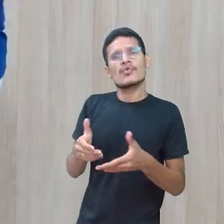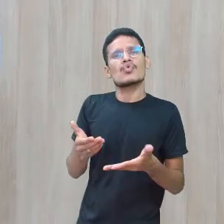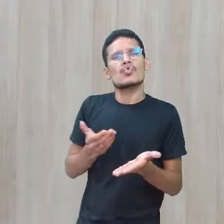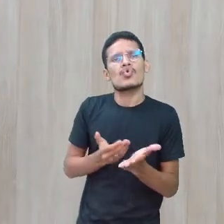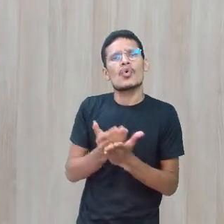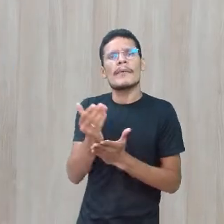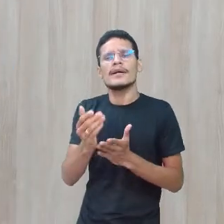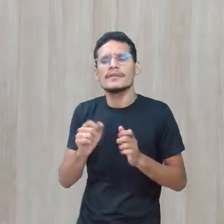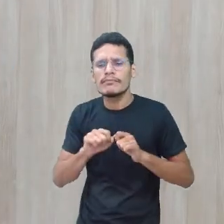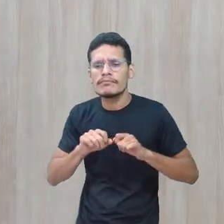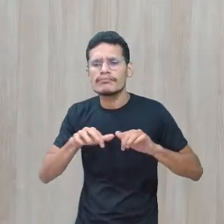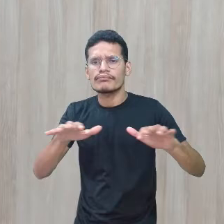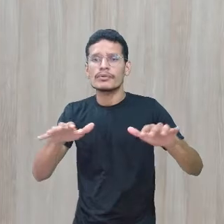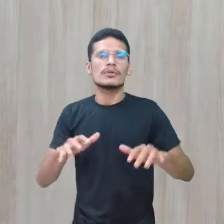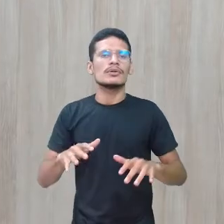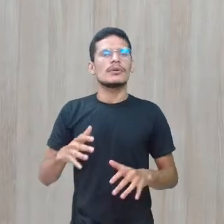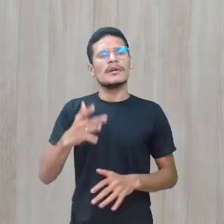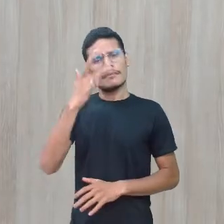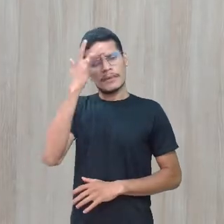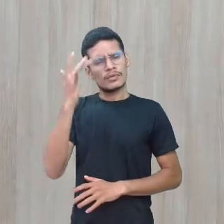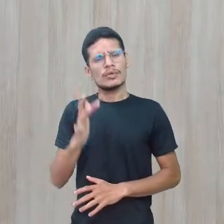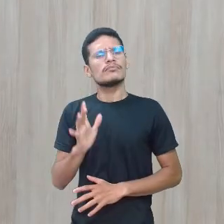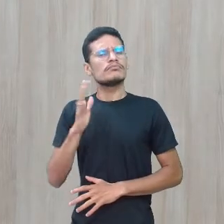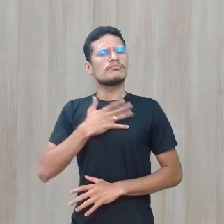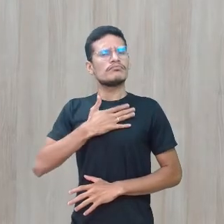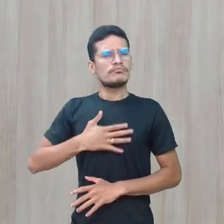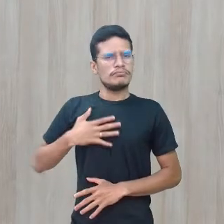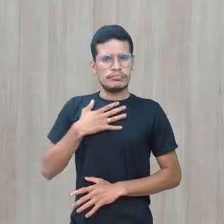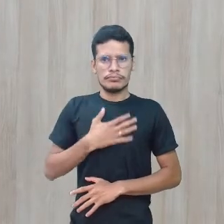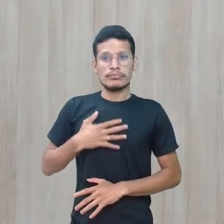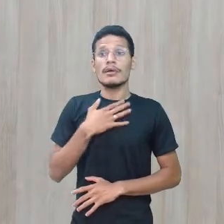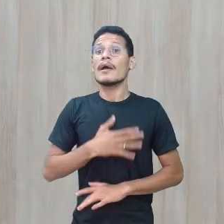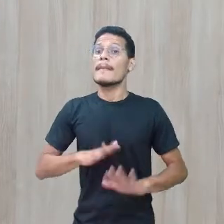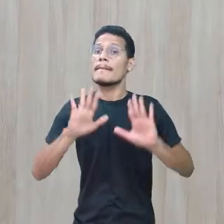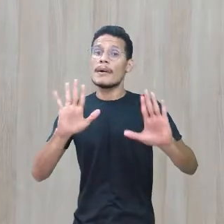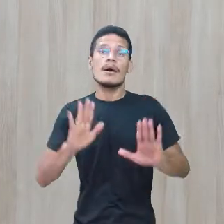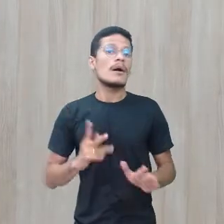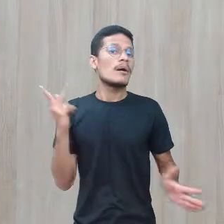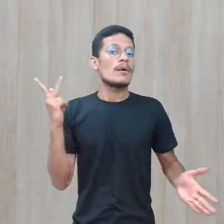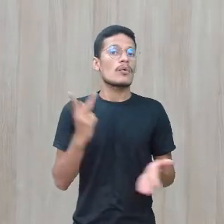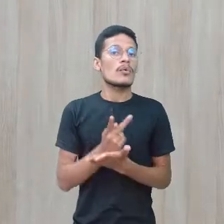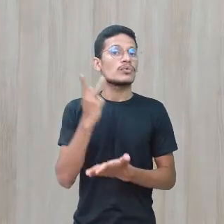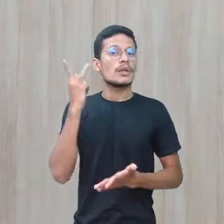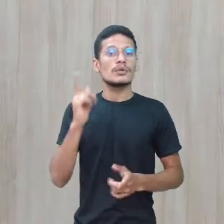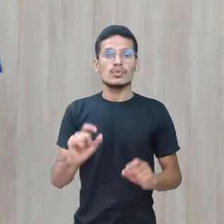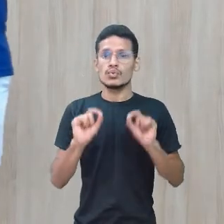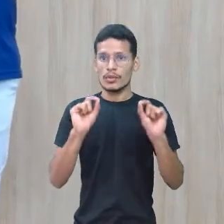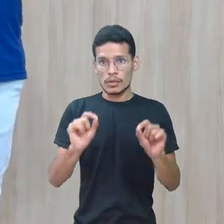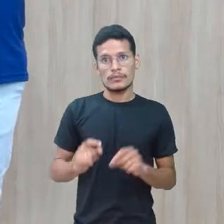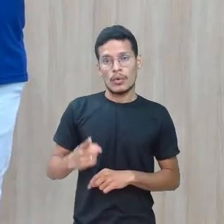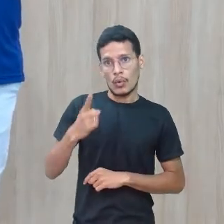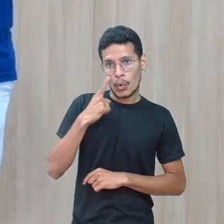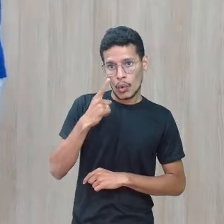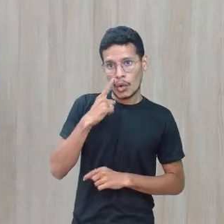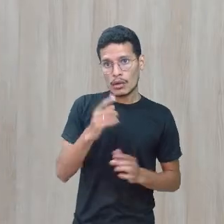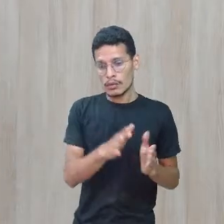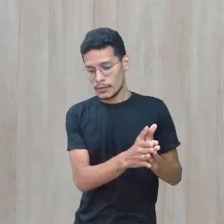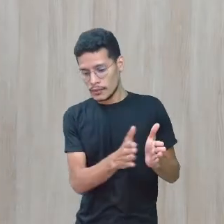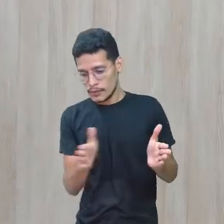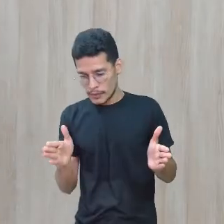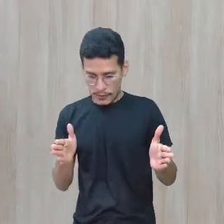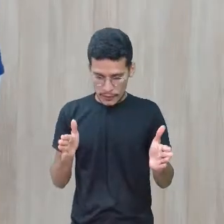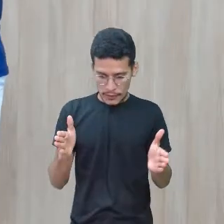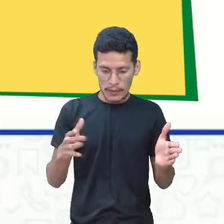né? Com suas músicas, né? Porém, o que é que vai acontecer? A gente vai ter também nesse período